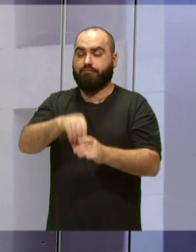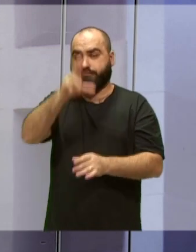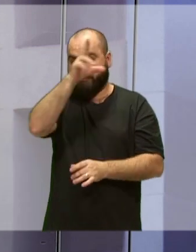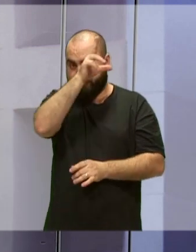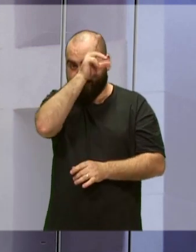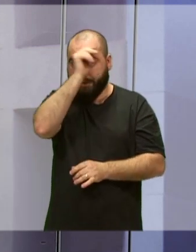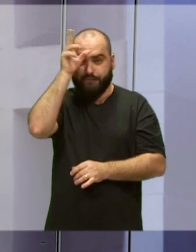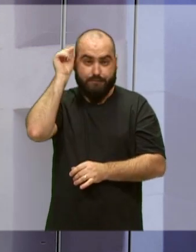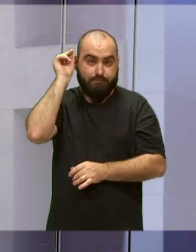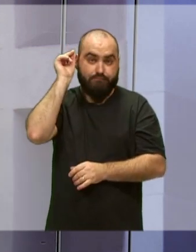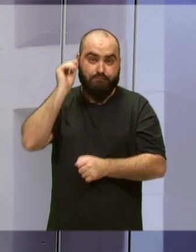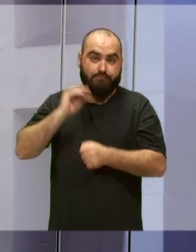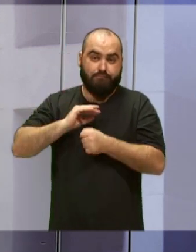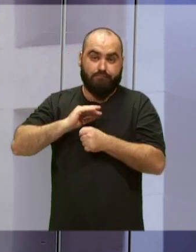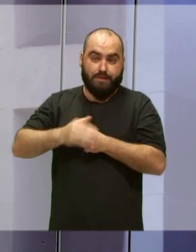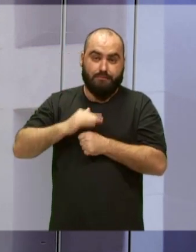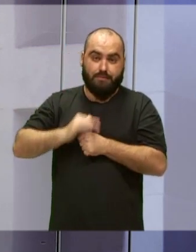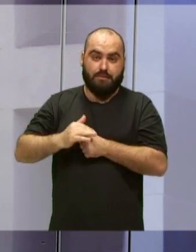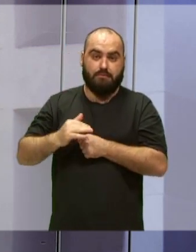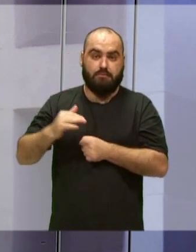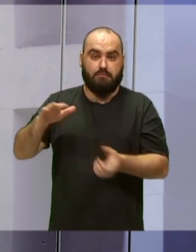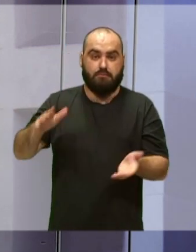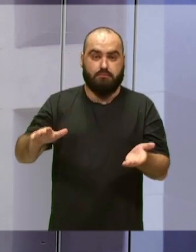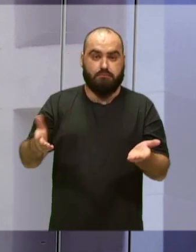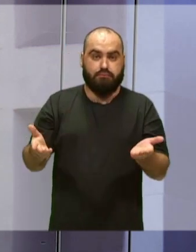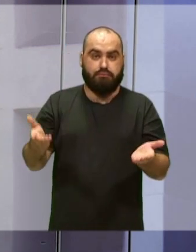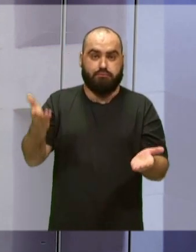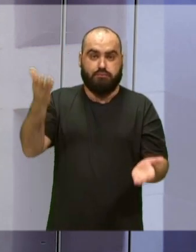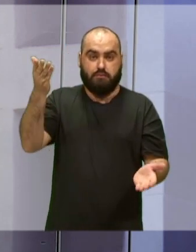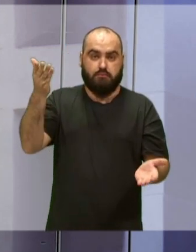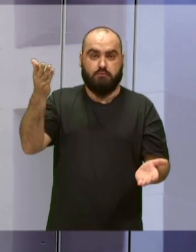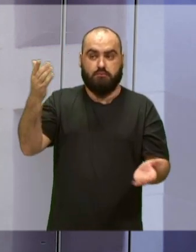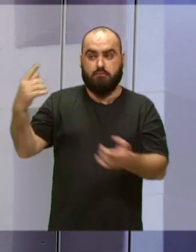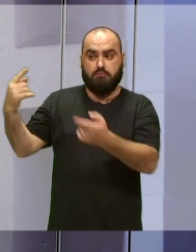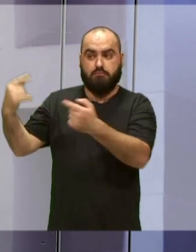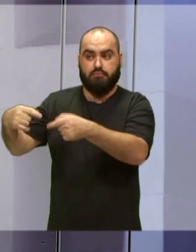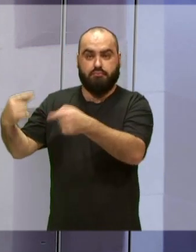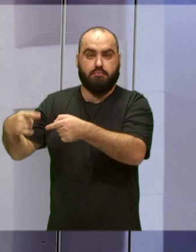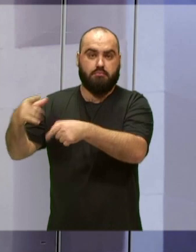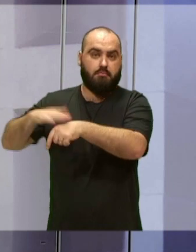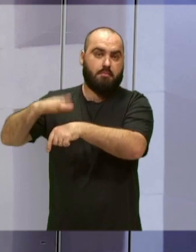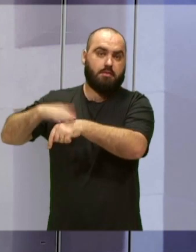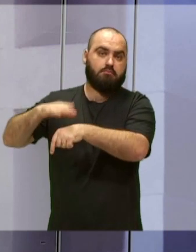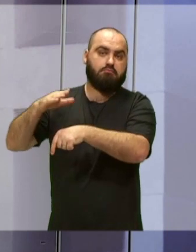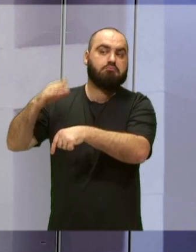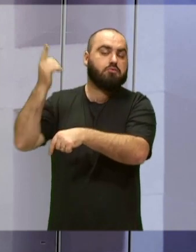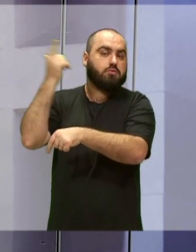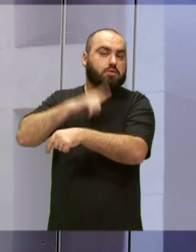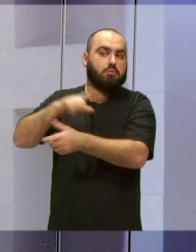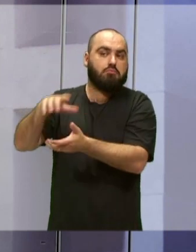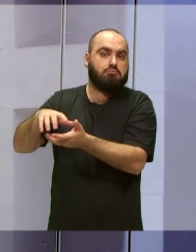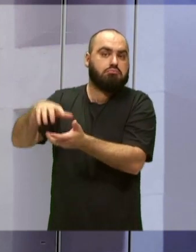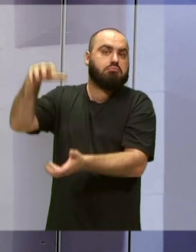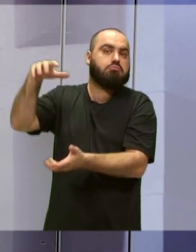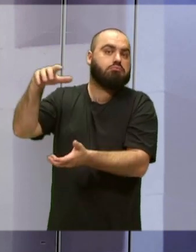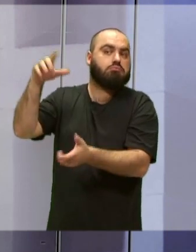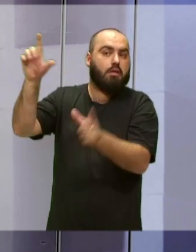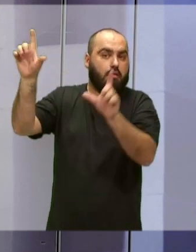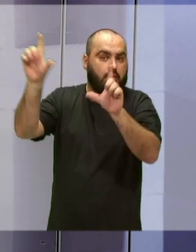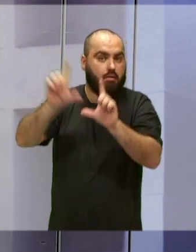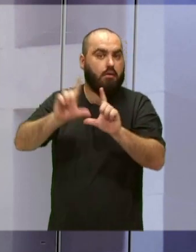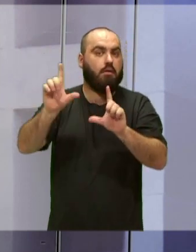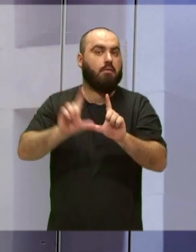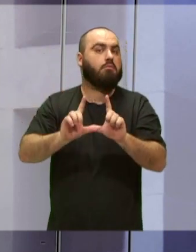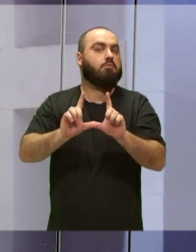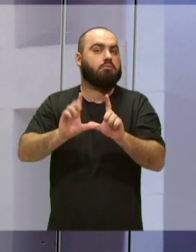a oposição cresceu desse jeito nós crescemos dessa forma legítimos legais